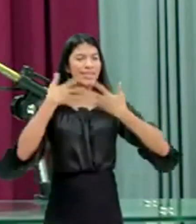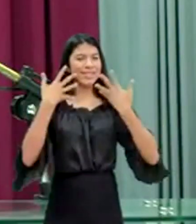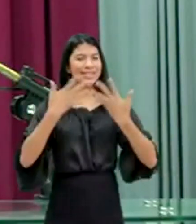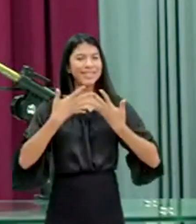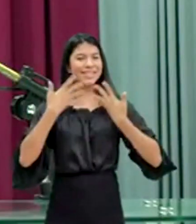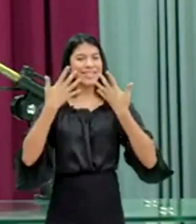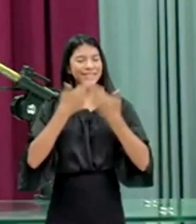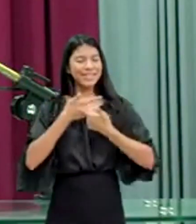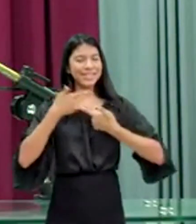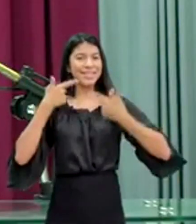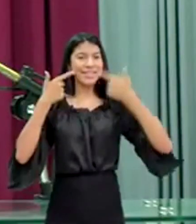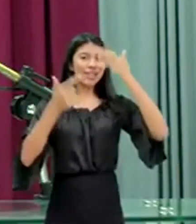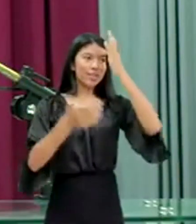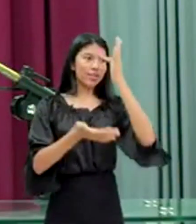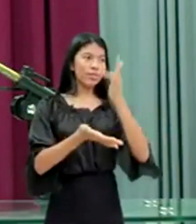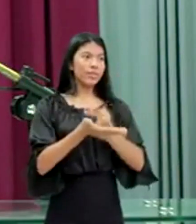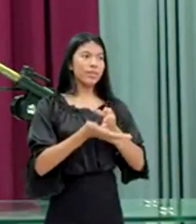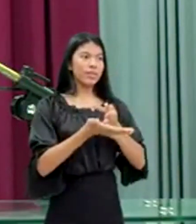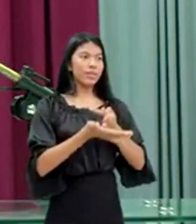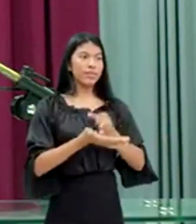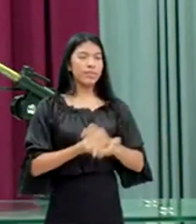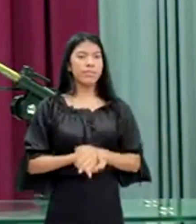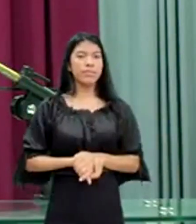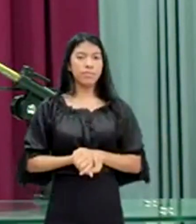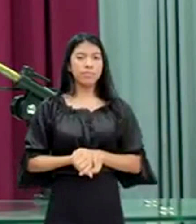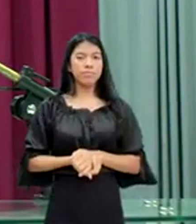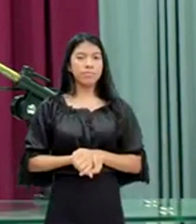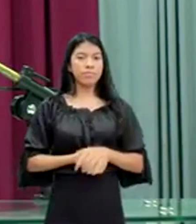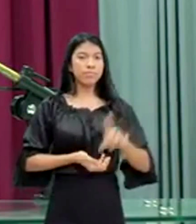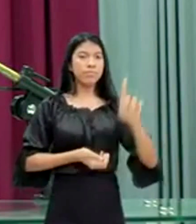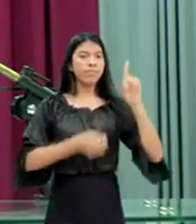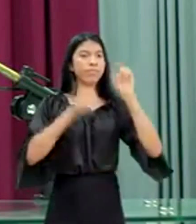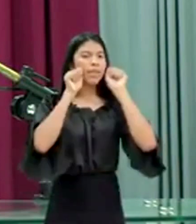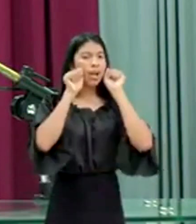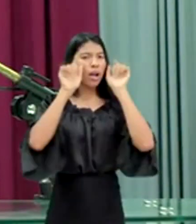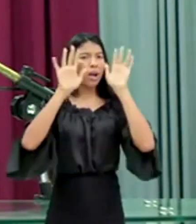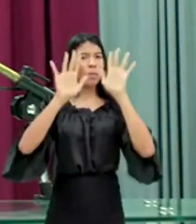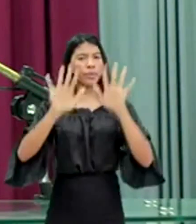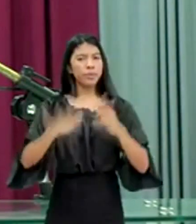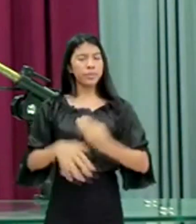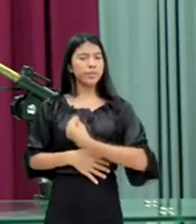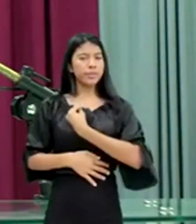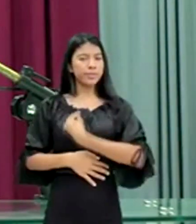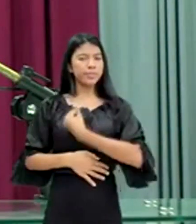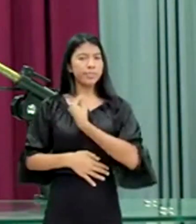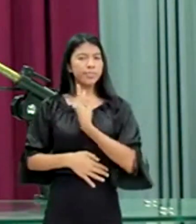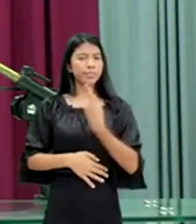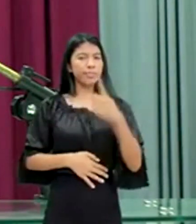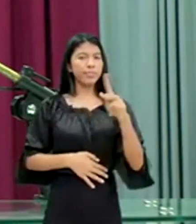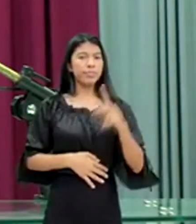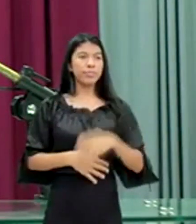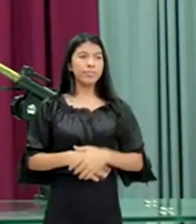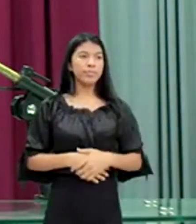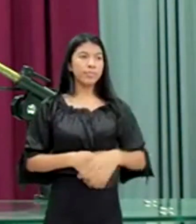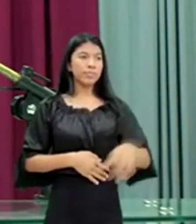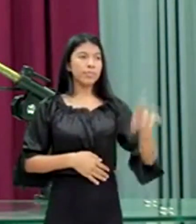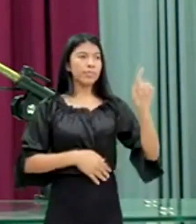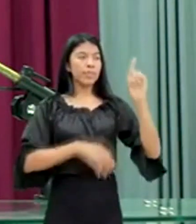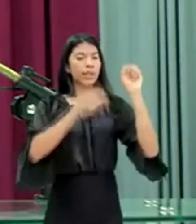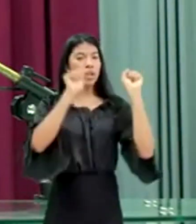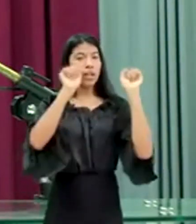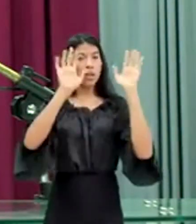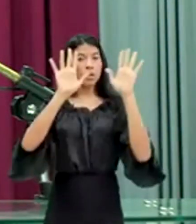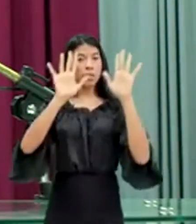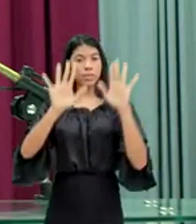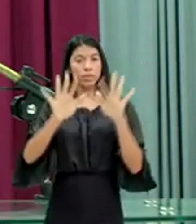e com fé. Que Deus abençoe a sua vida, que Deus abençoe o seu lar, que Deus abençoe